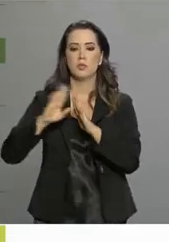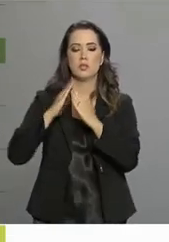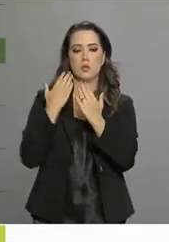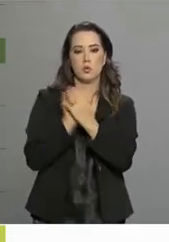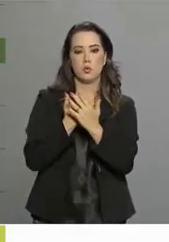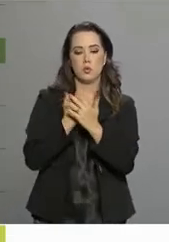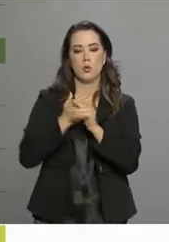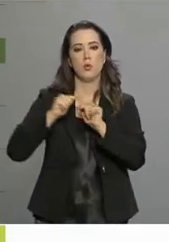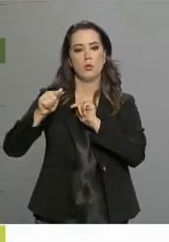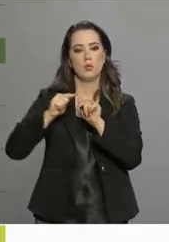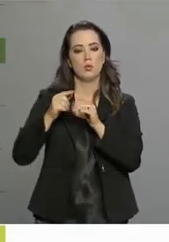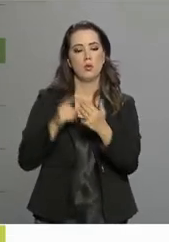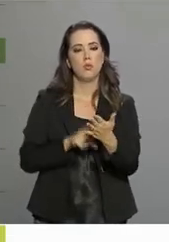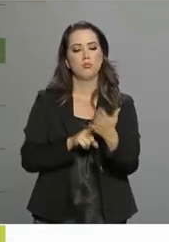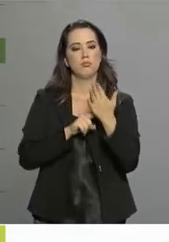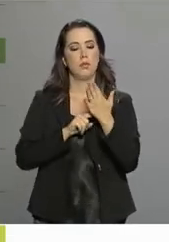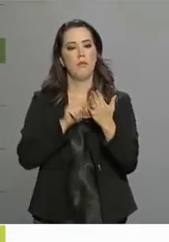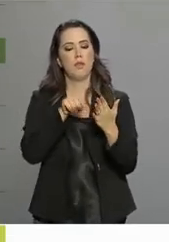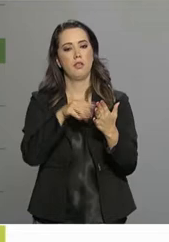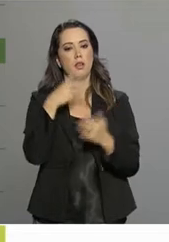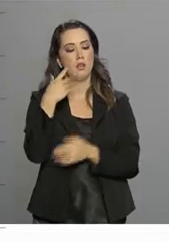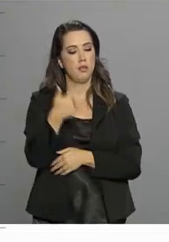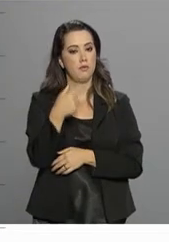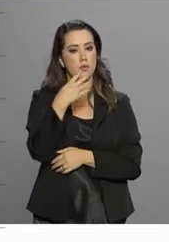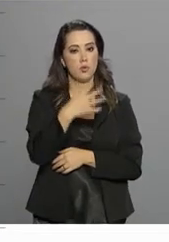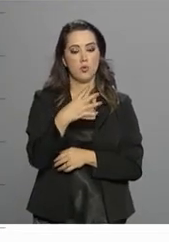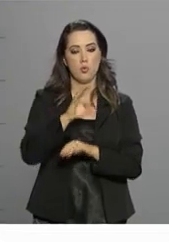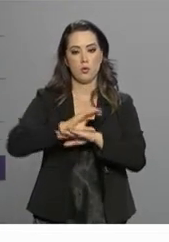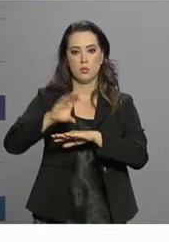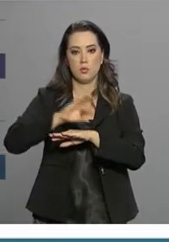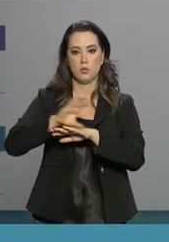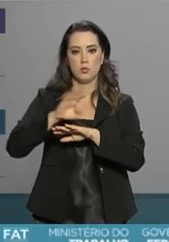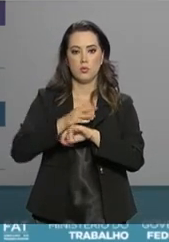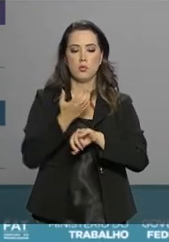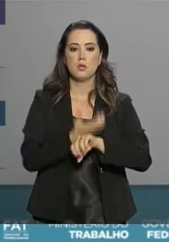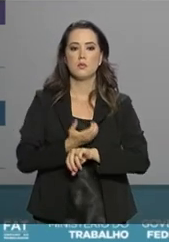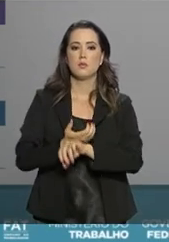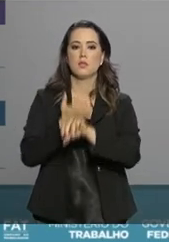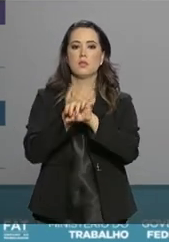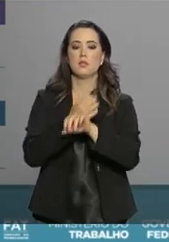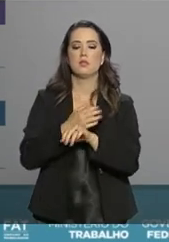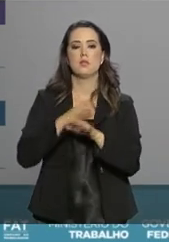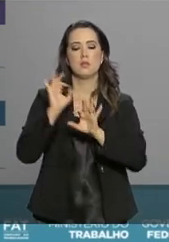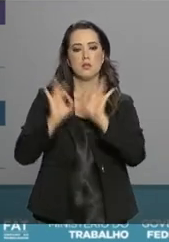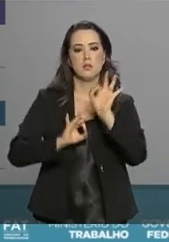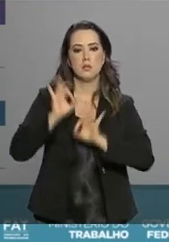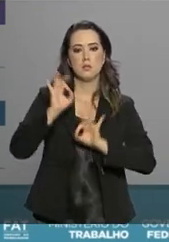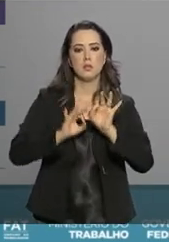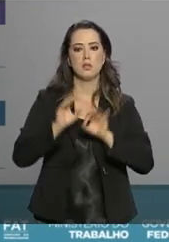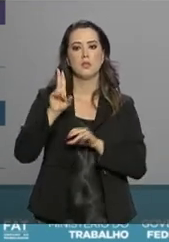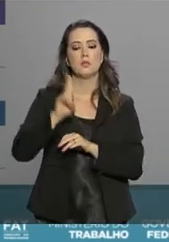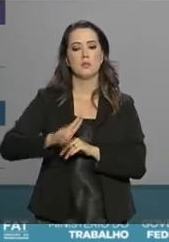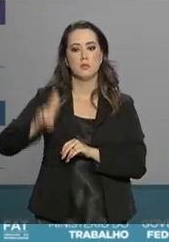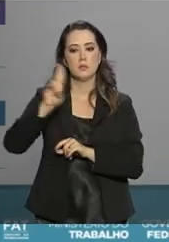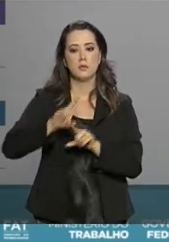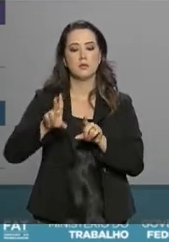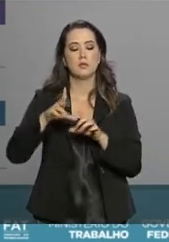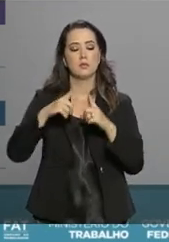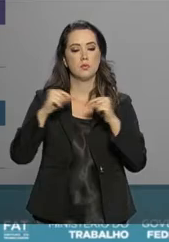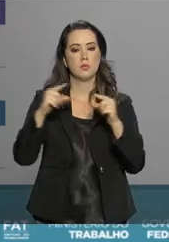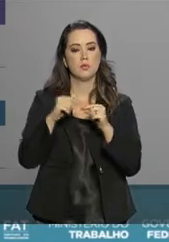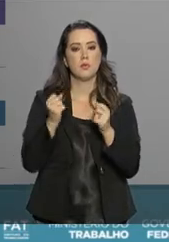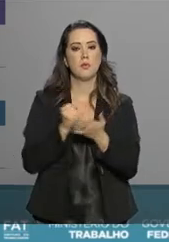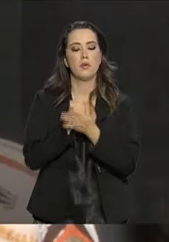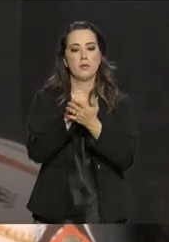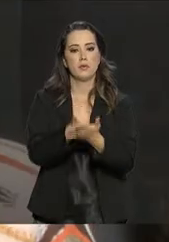trabalhador estão disponíveis 24 cursos o conteúdo elaborado pela universidade de brasília que também oferece os